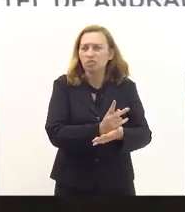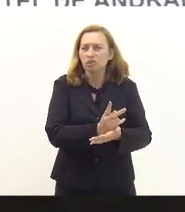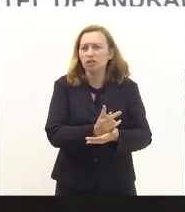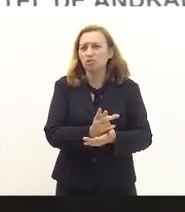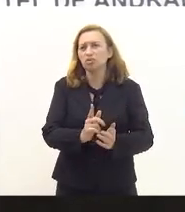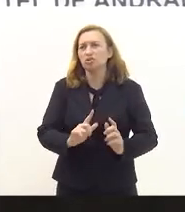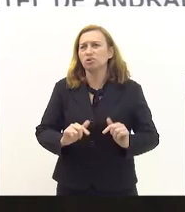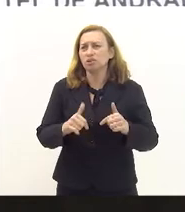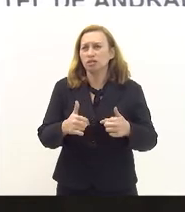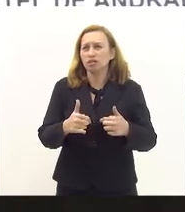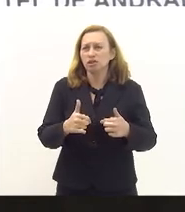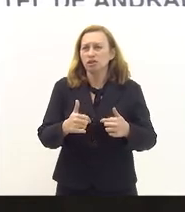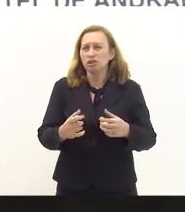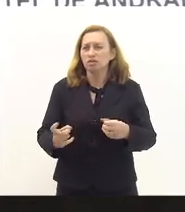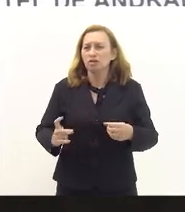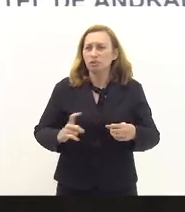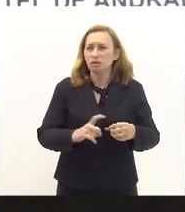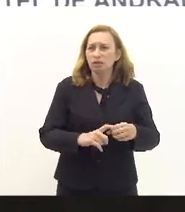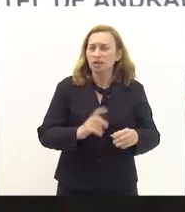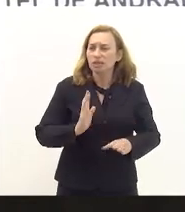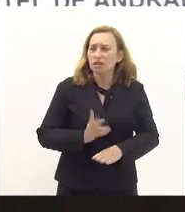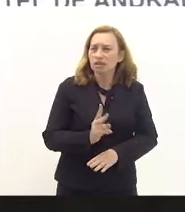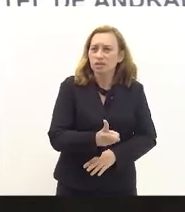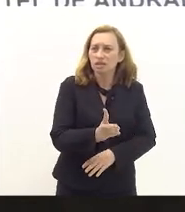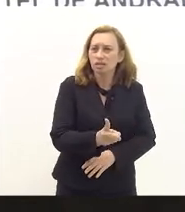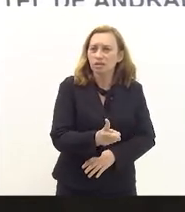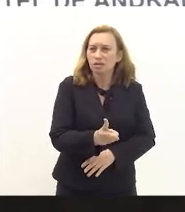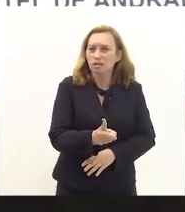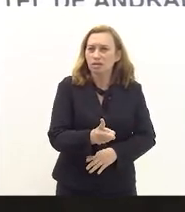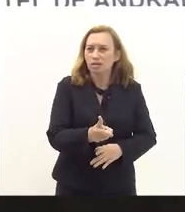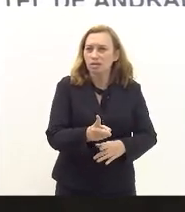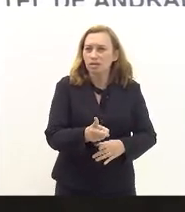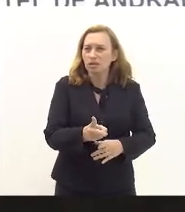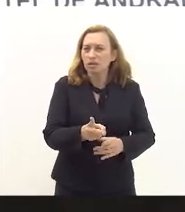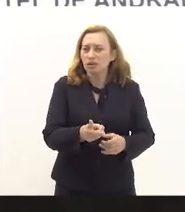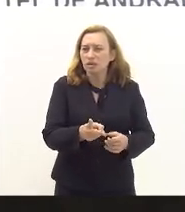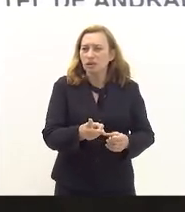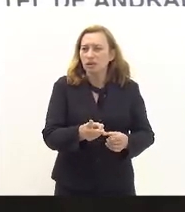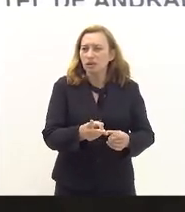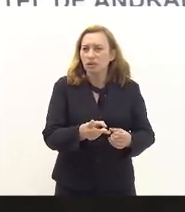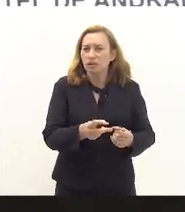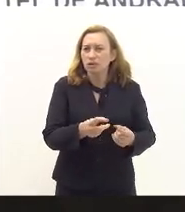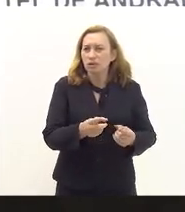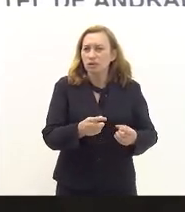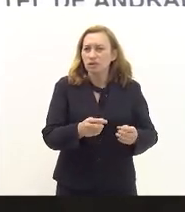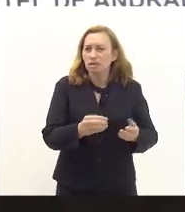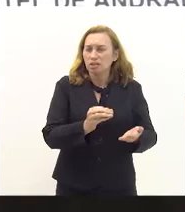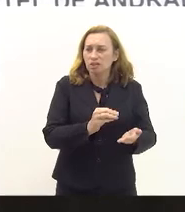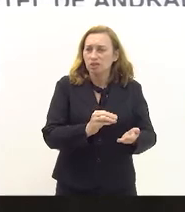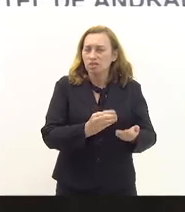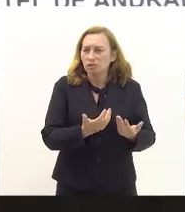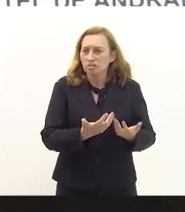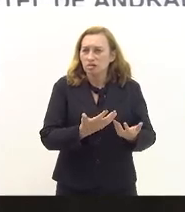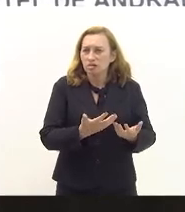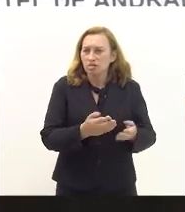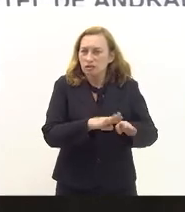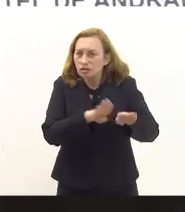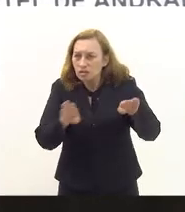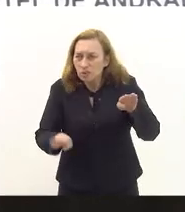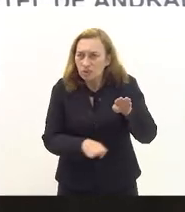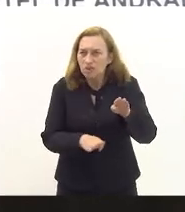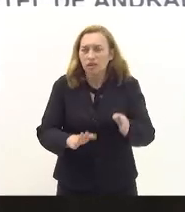atuação voltada tão somente ao combate sem trégua às desigualdades,